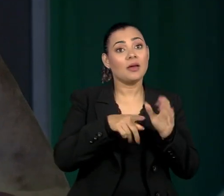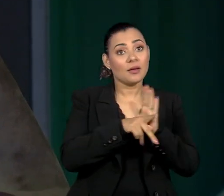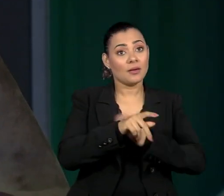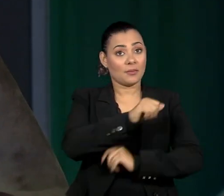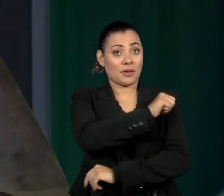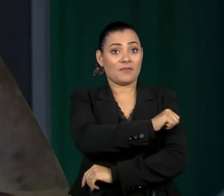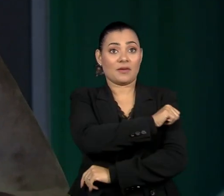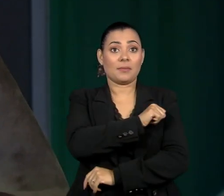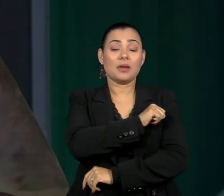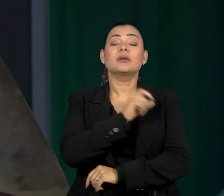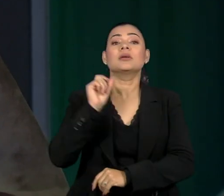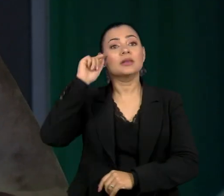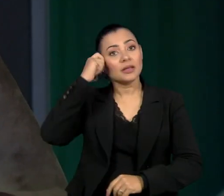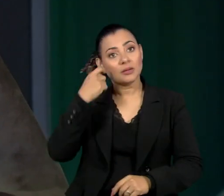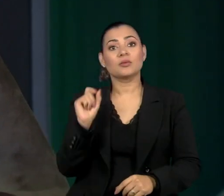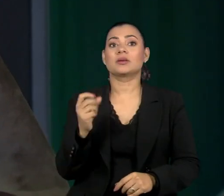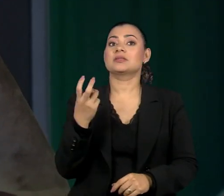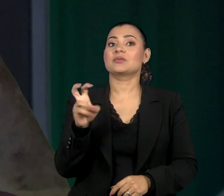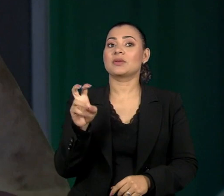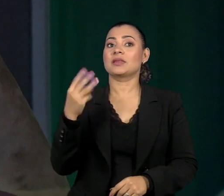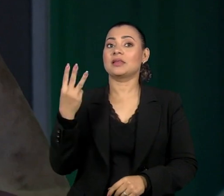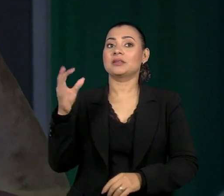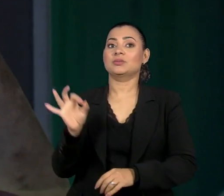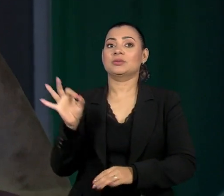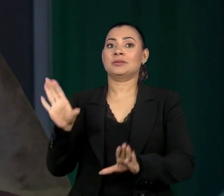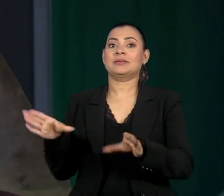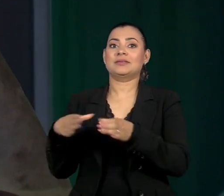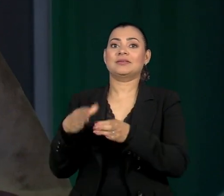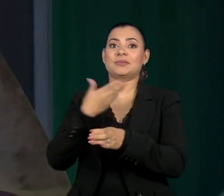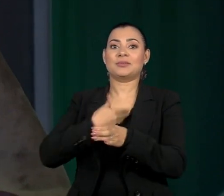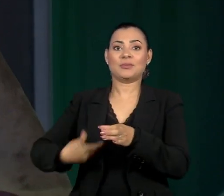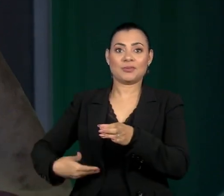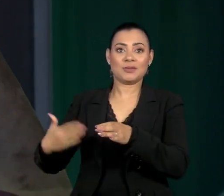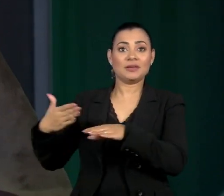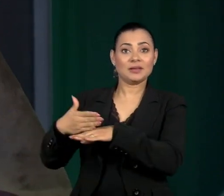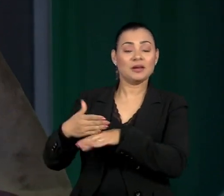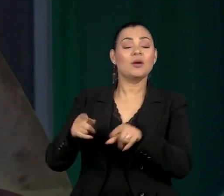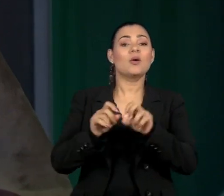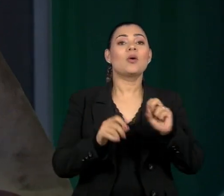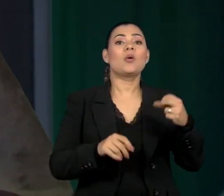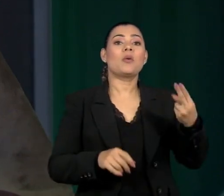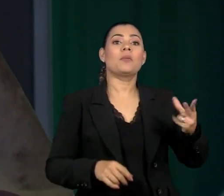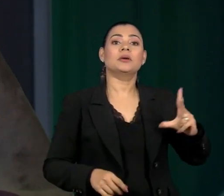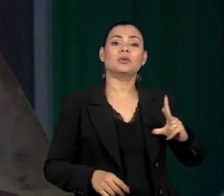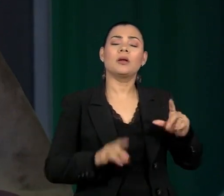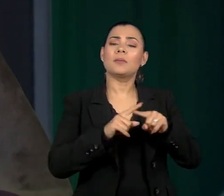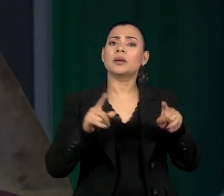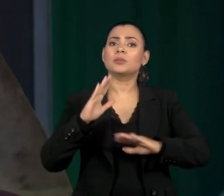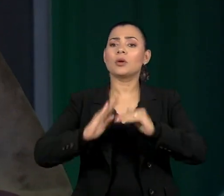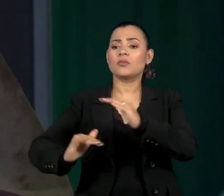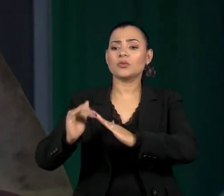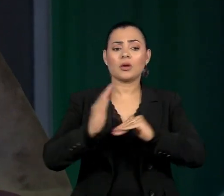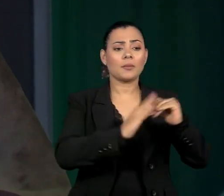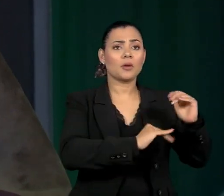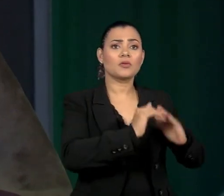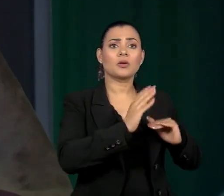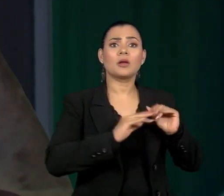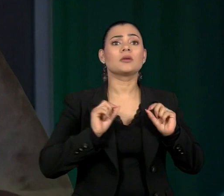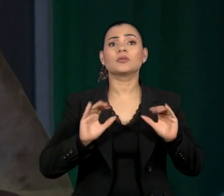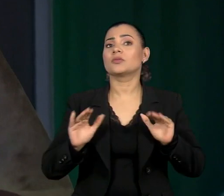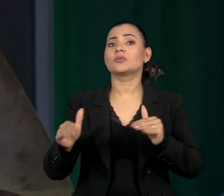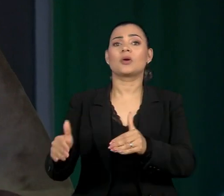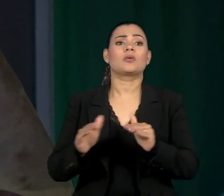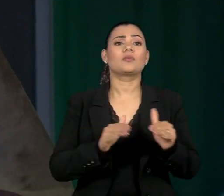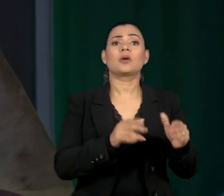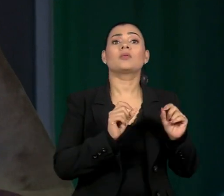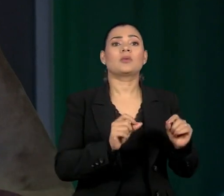representam 53% das equipes em instituições públicas ou privadas. Porém, esses profissionais estão concentrados em postos